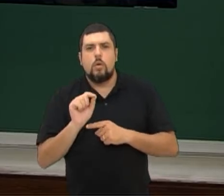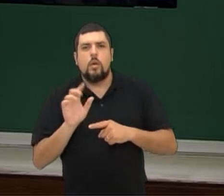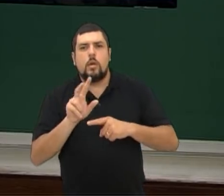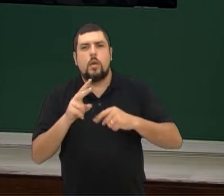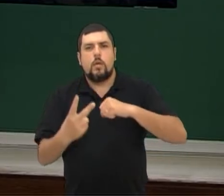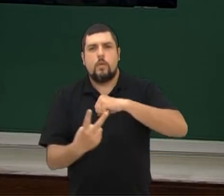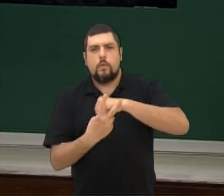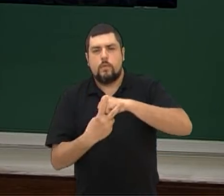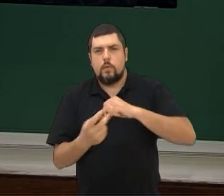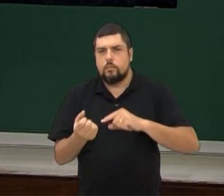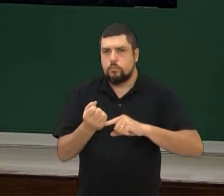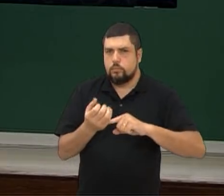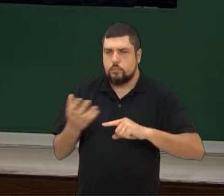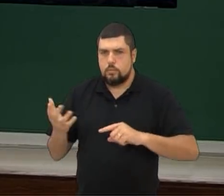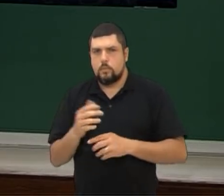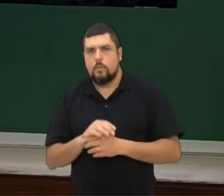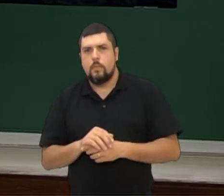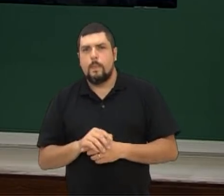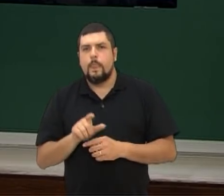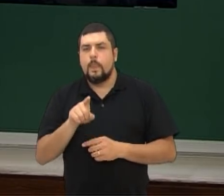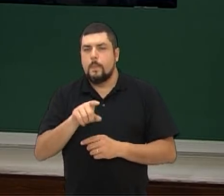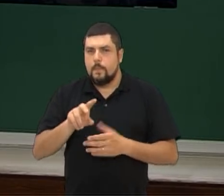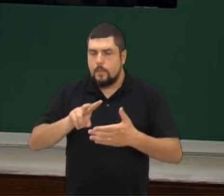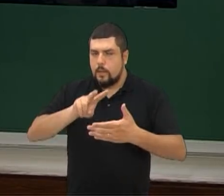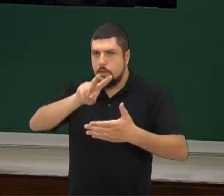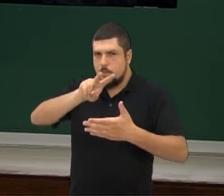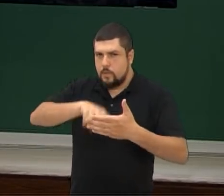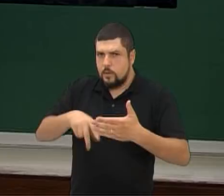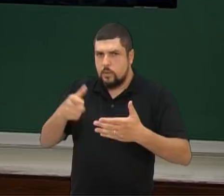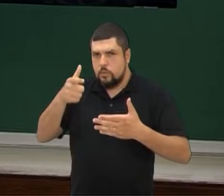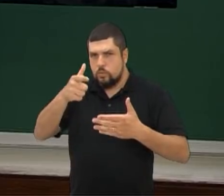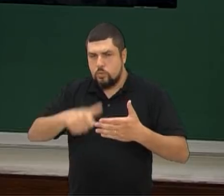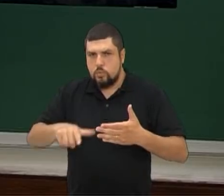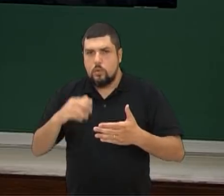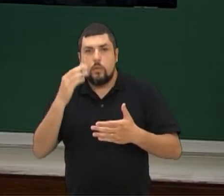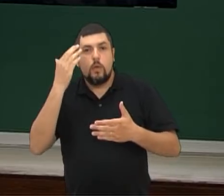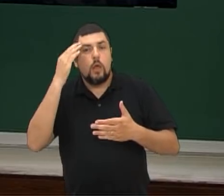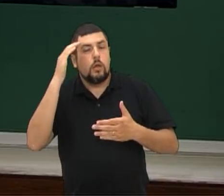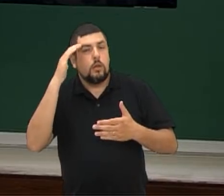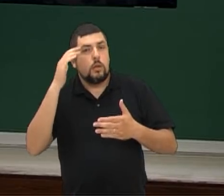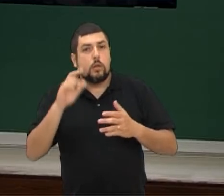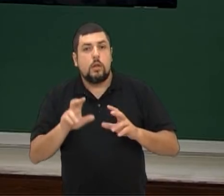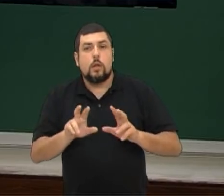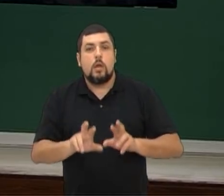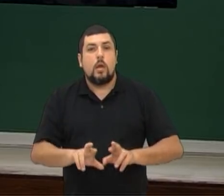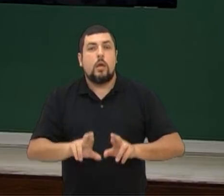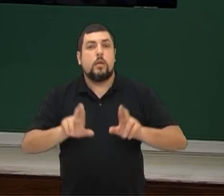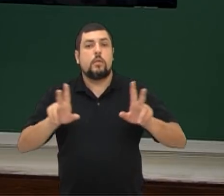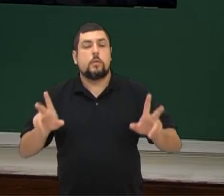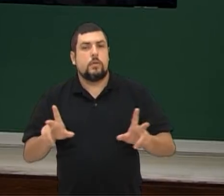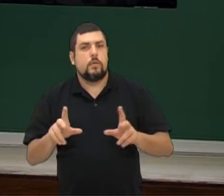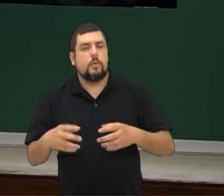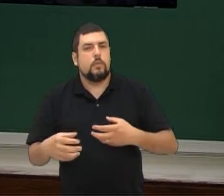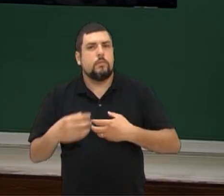que vocês façam a leitura novamente e procurem entender a diferença de sentido produzido. Eu já digo